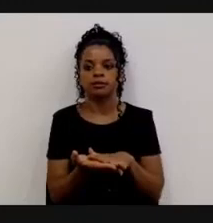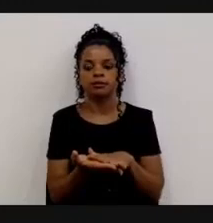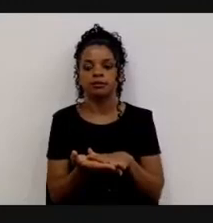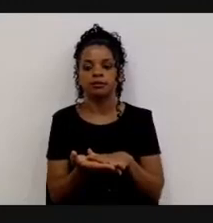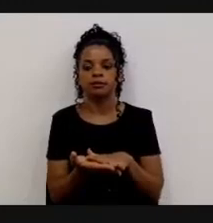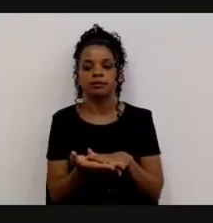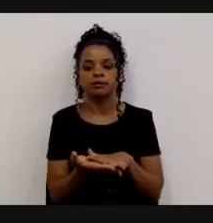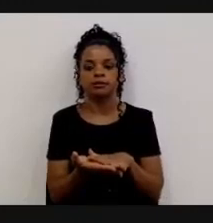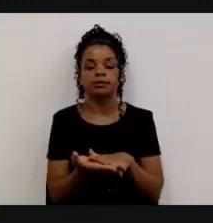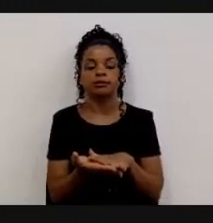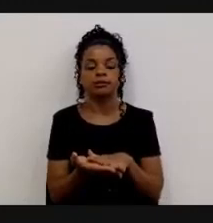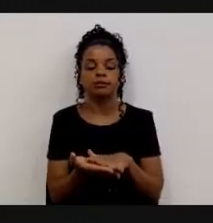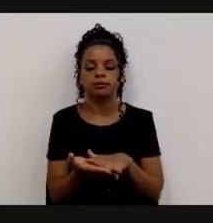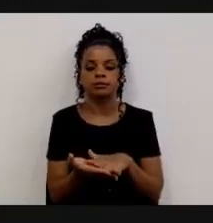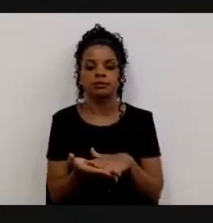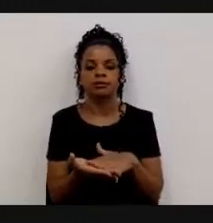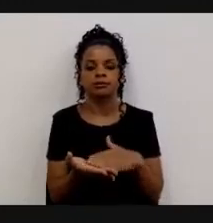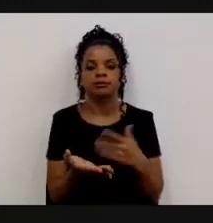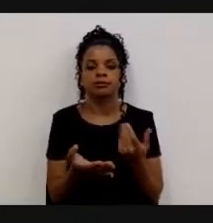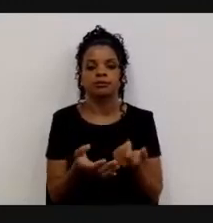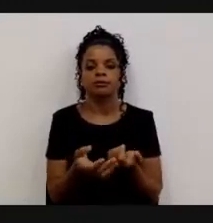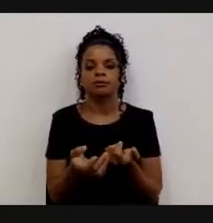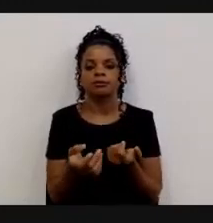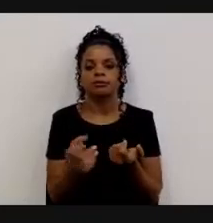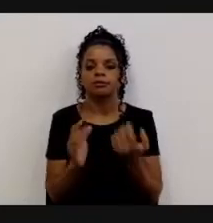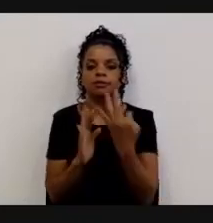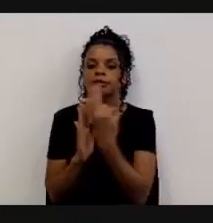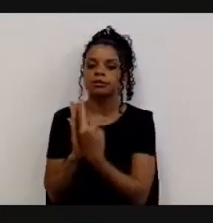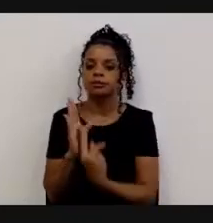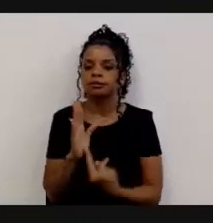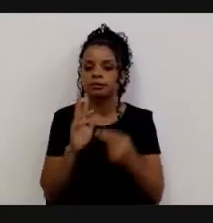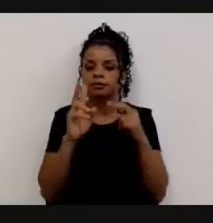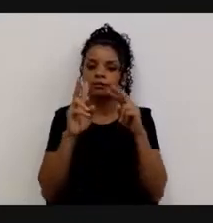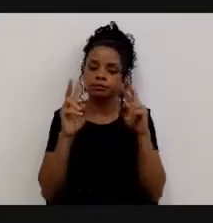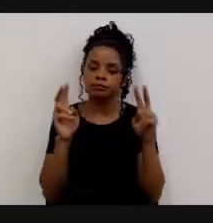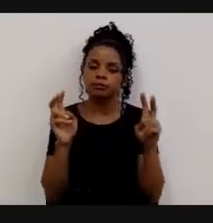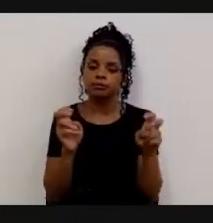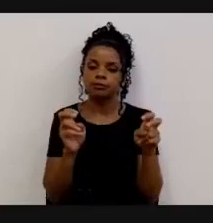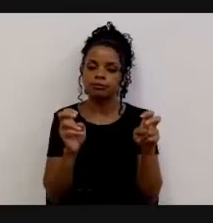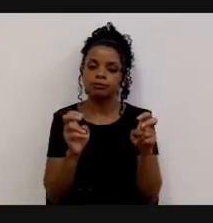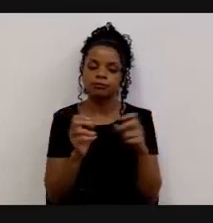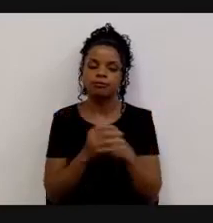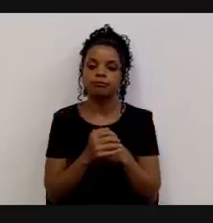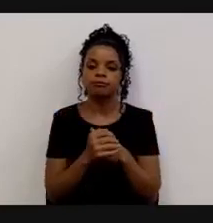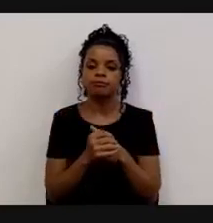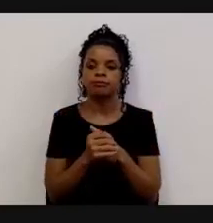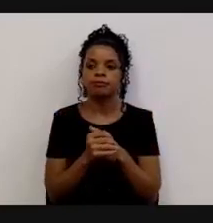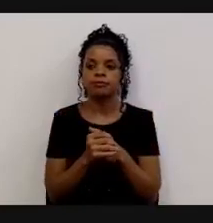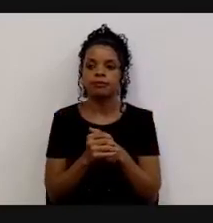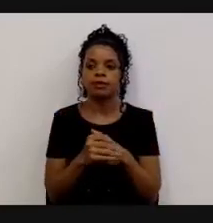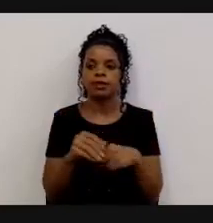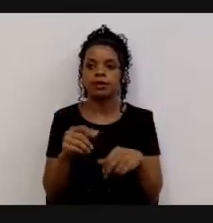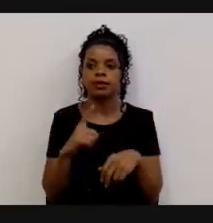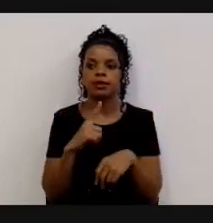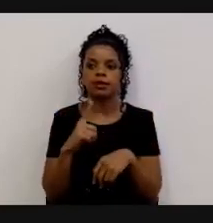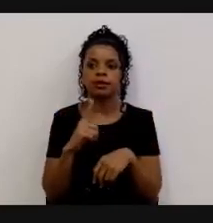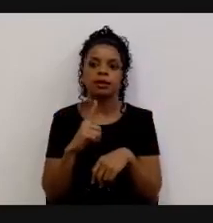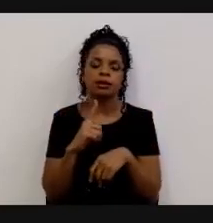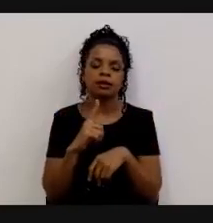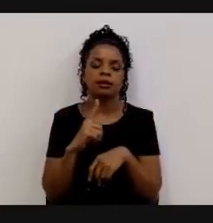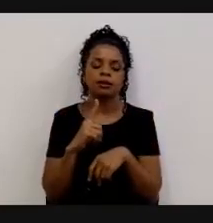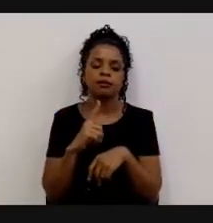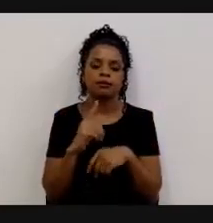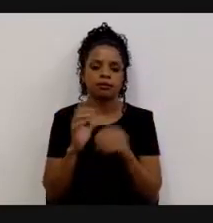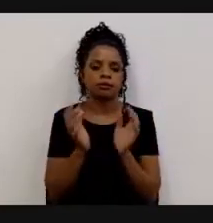correlacionando isso com os textos estudados sobre a matéria. E nisso a gente teve até uma dificuldade,